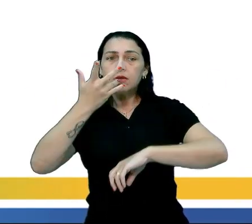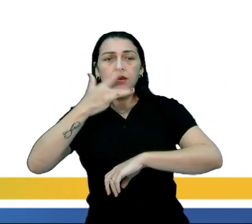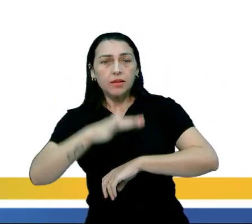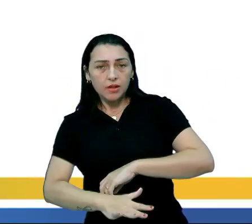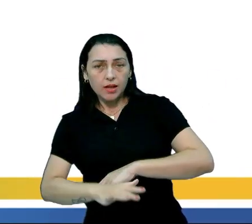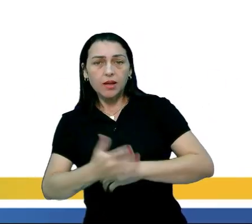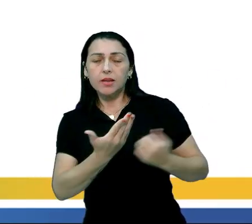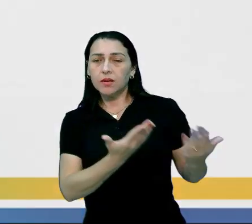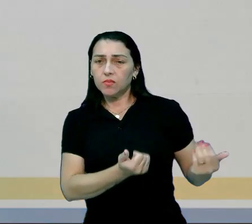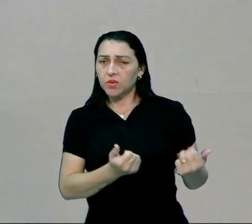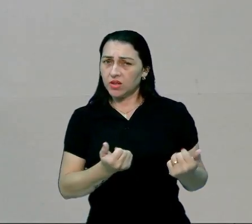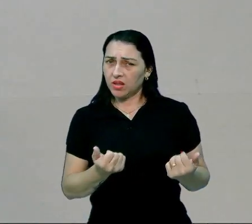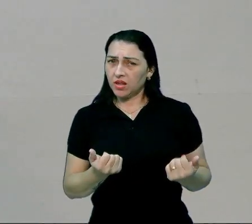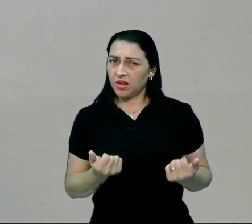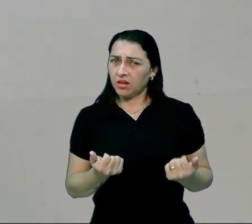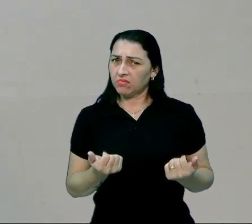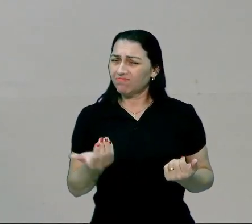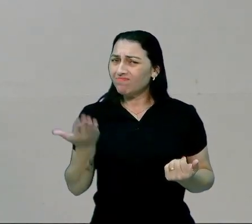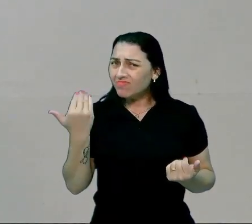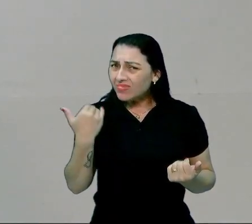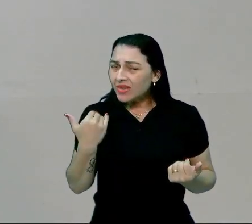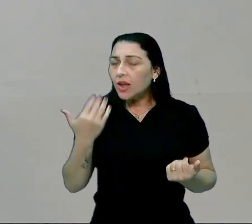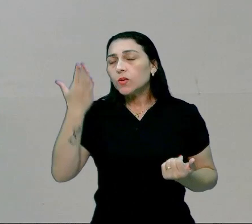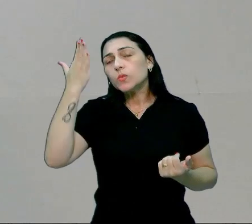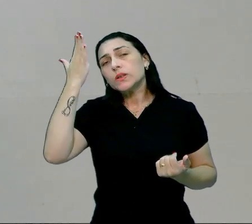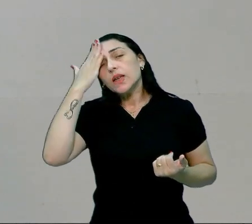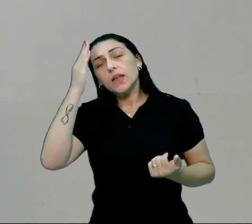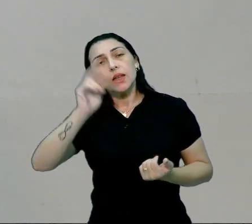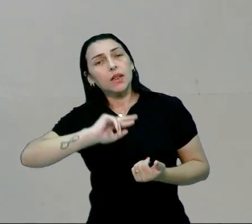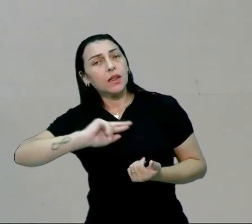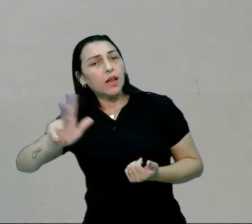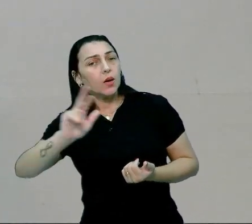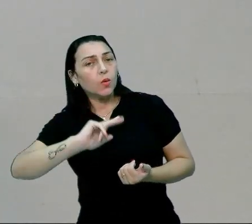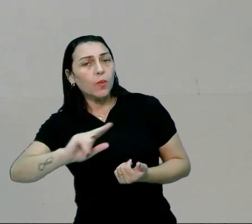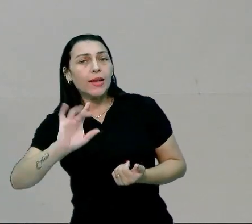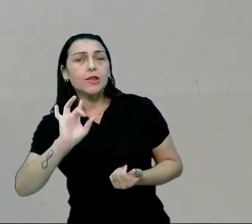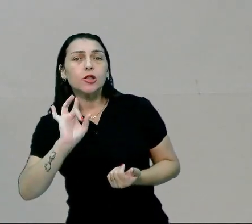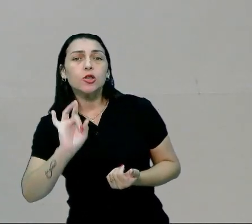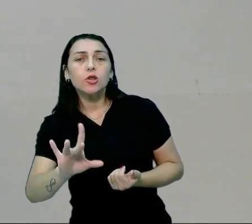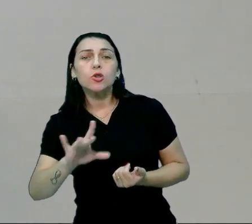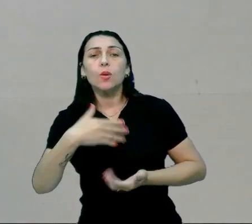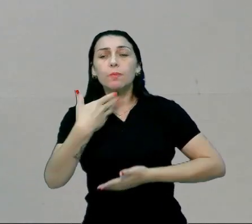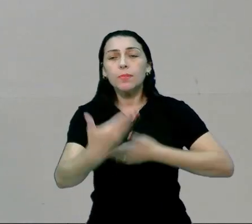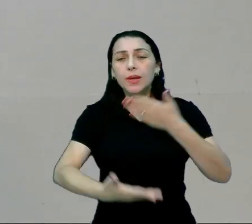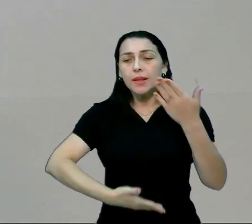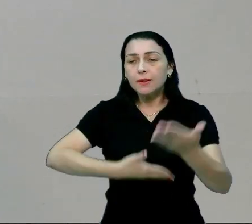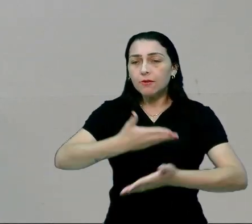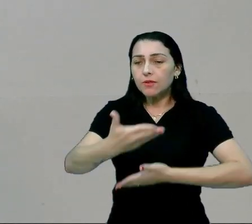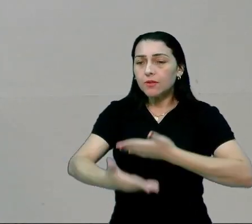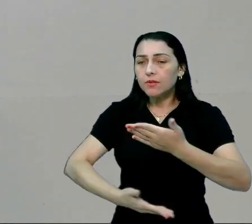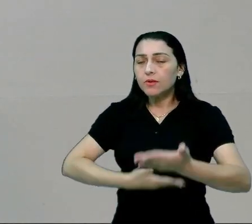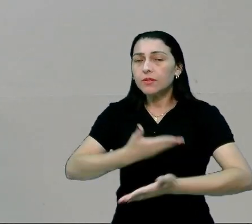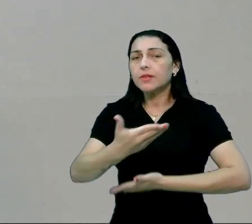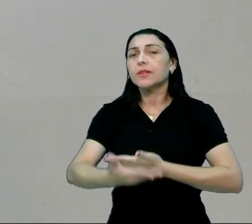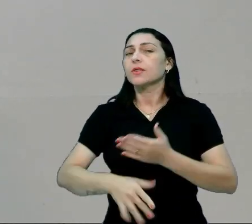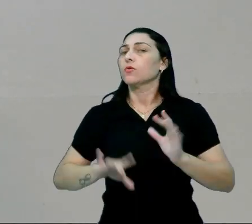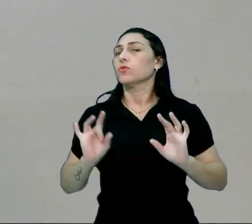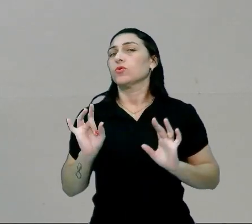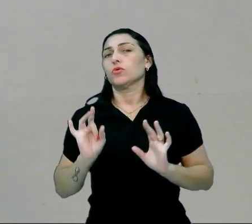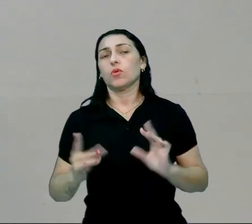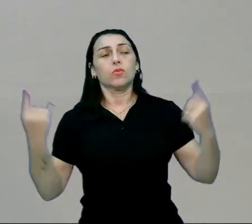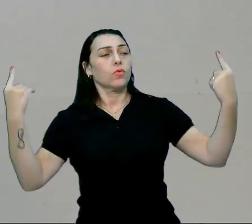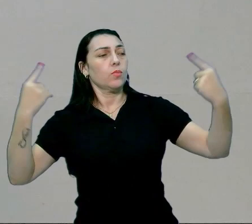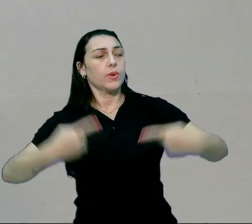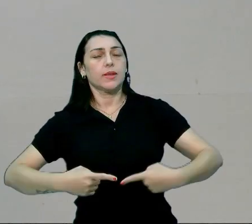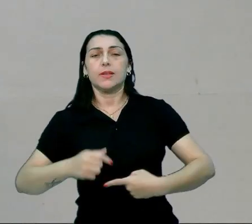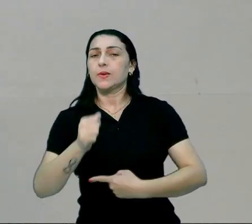aos adolescentes desde cedo? Eu sei que não. Aqui a gente está pela socialização, interação. A